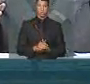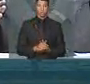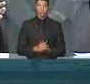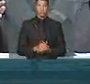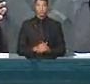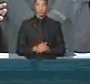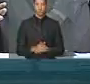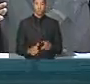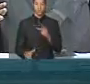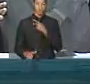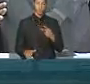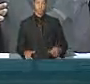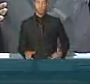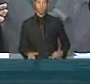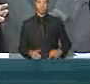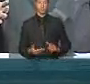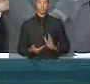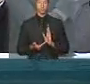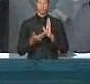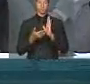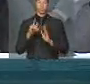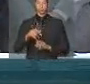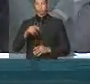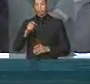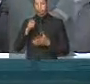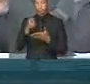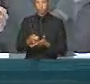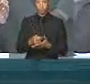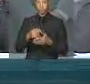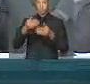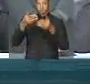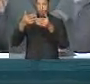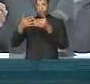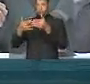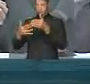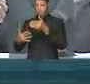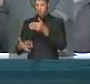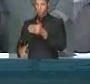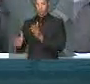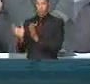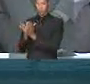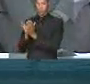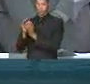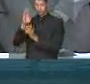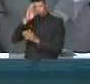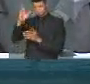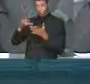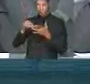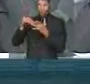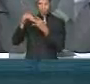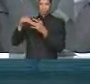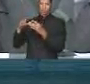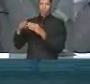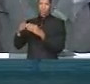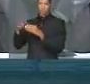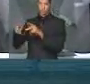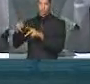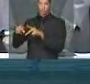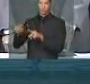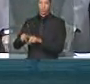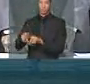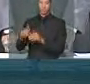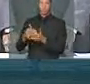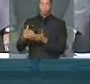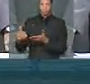o presidente do congresso ele é obrigado a indicar com uma lista de cada partido de prioridade de cada partido que